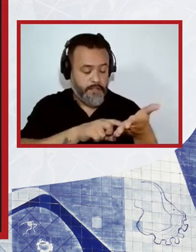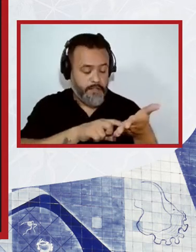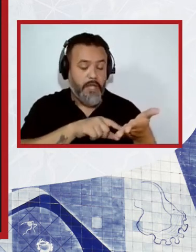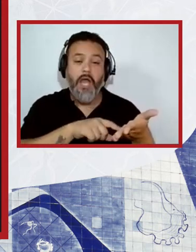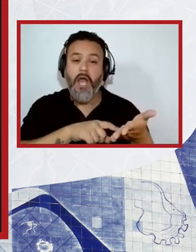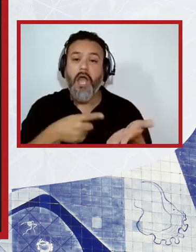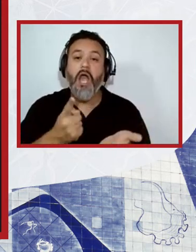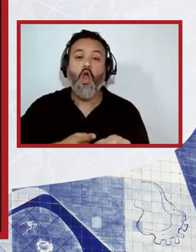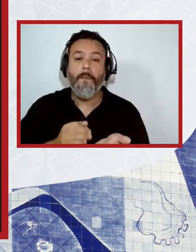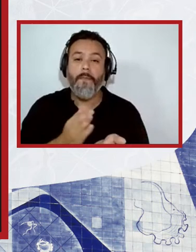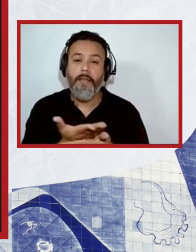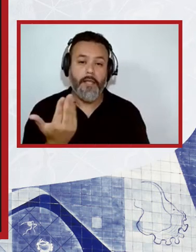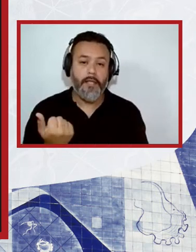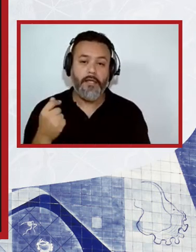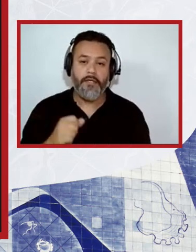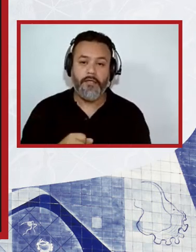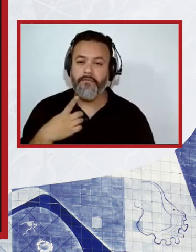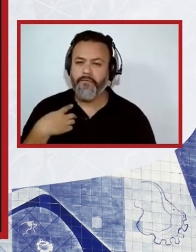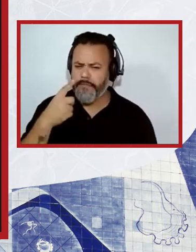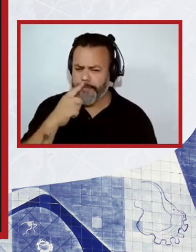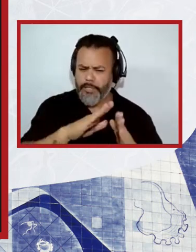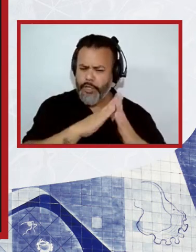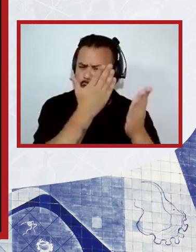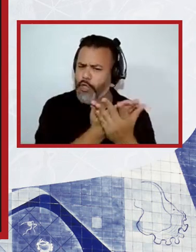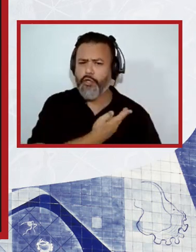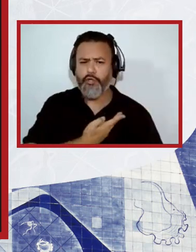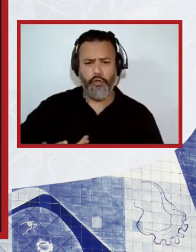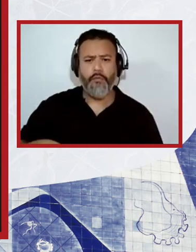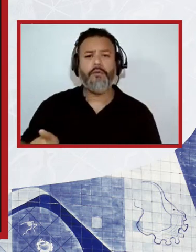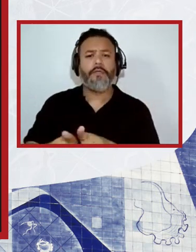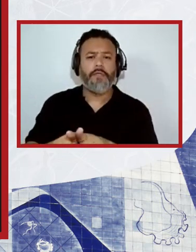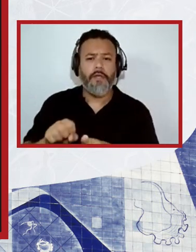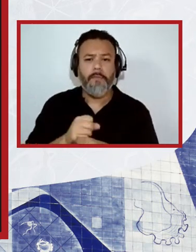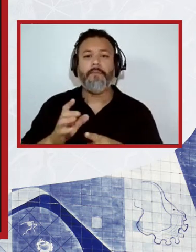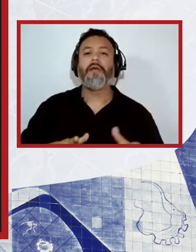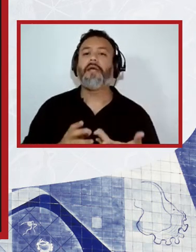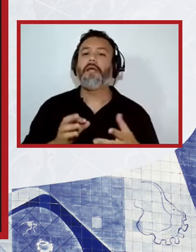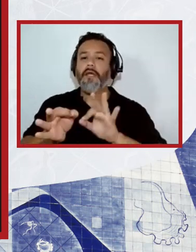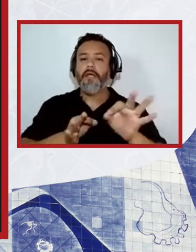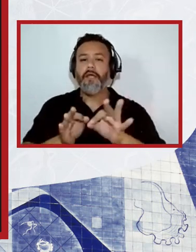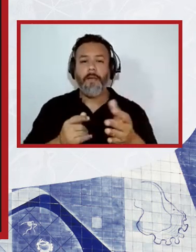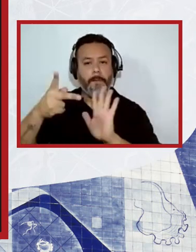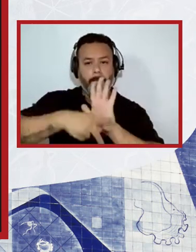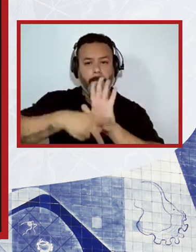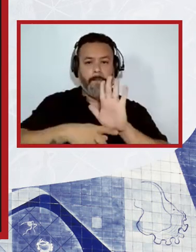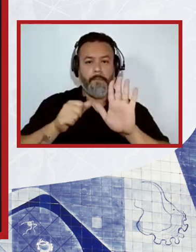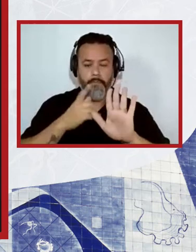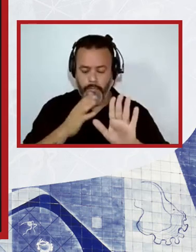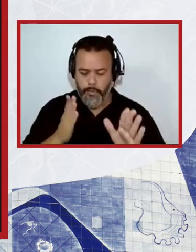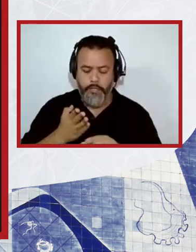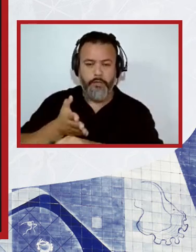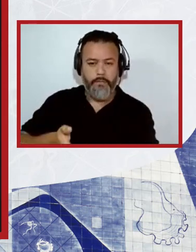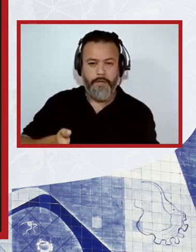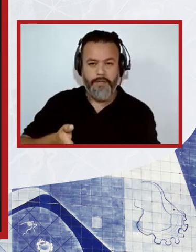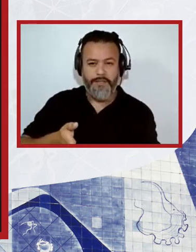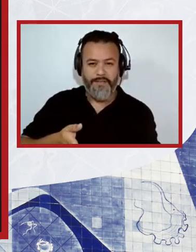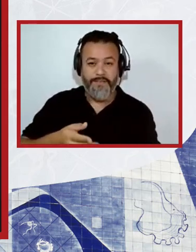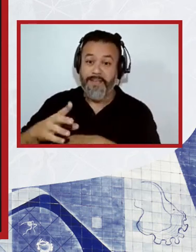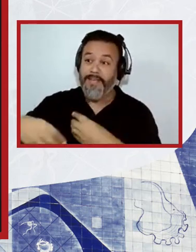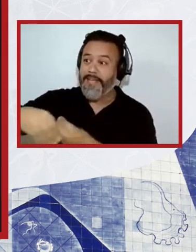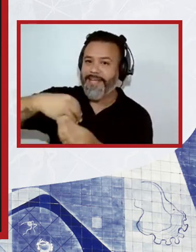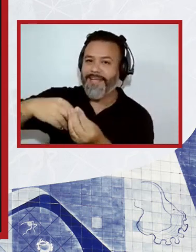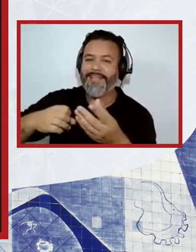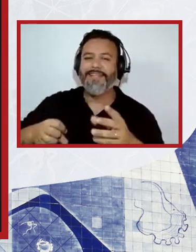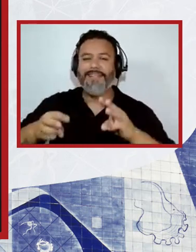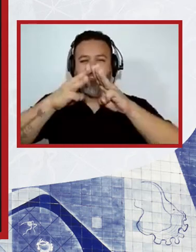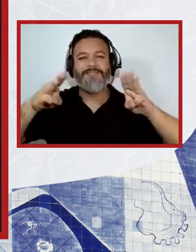escolas públicas, participo de projetos aqui, um deles é entre museus acessíveis, que a gente